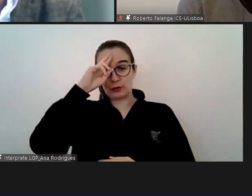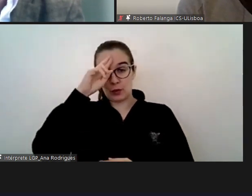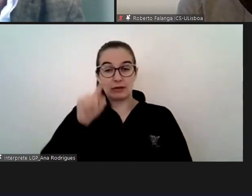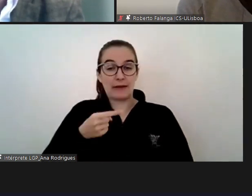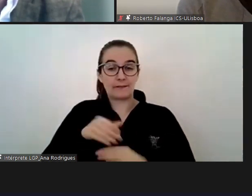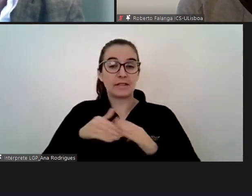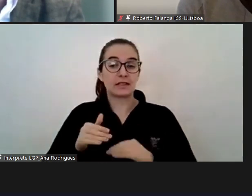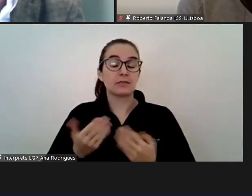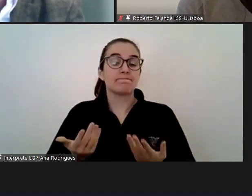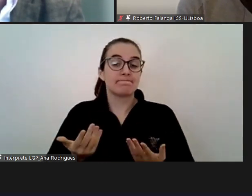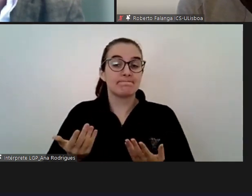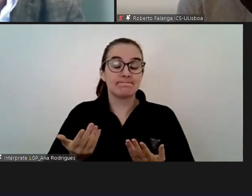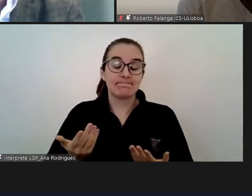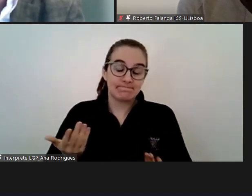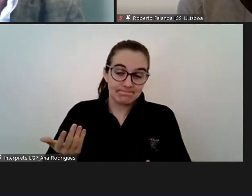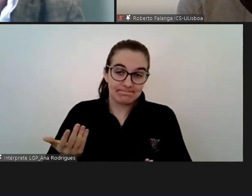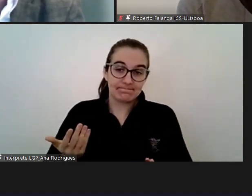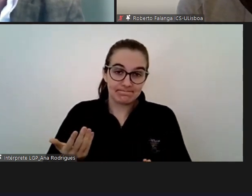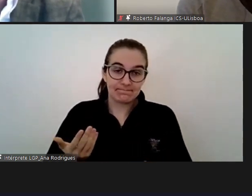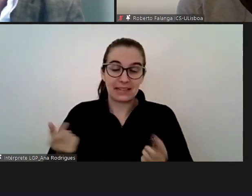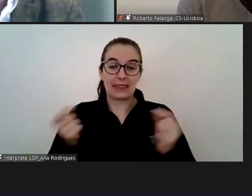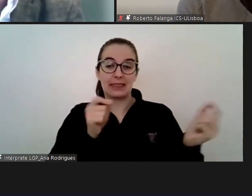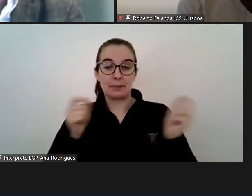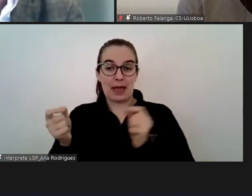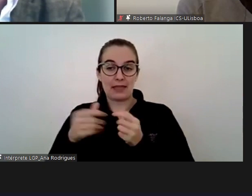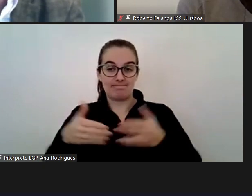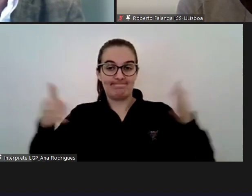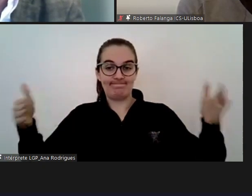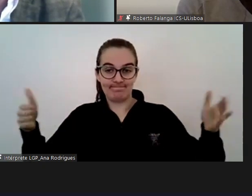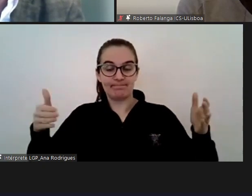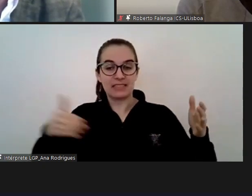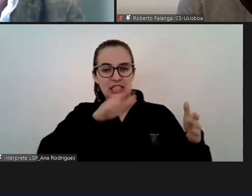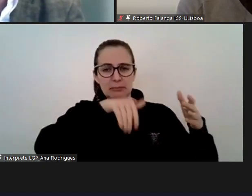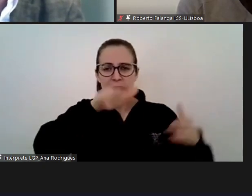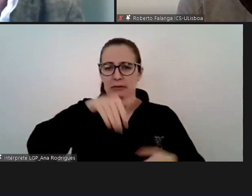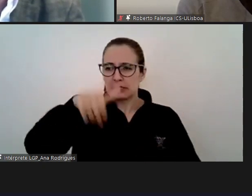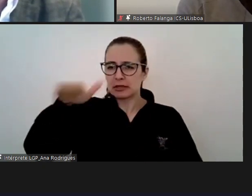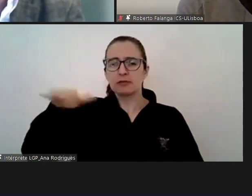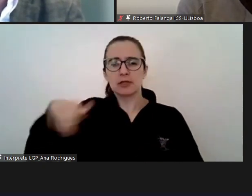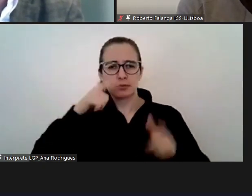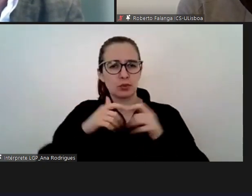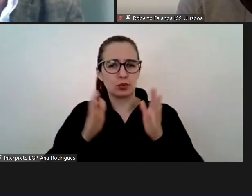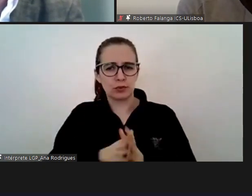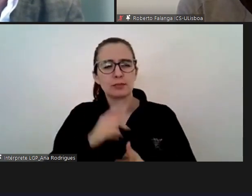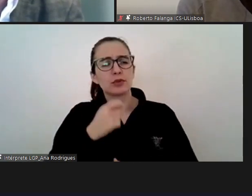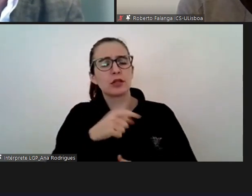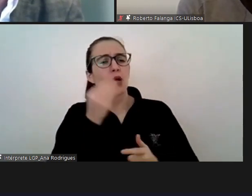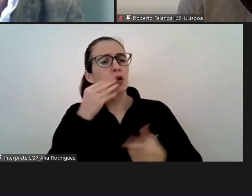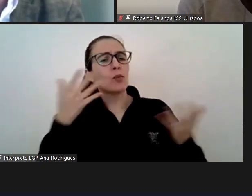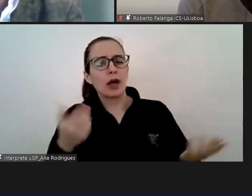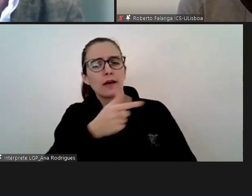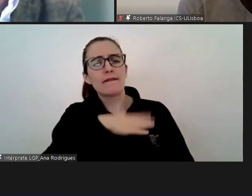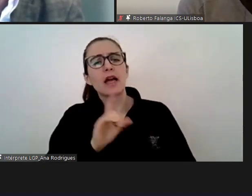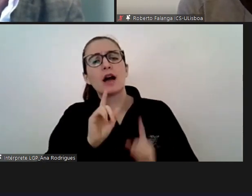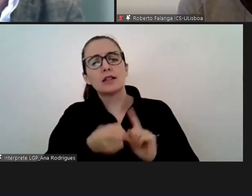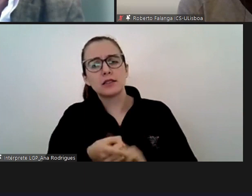facto abrir este debate a todos. É como é que queremos as nossas